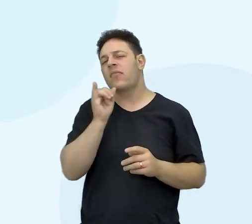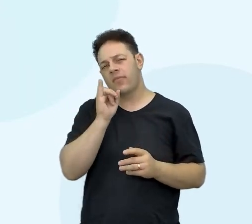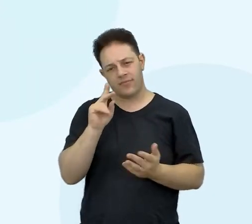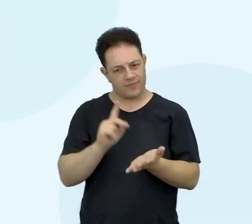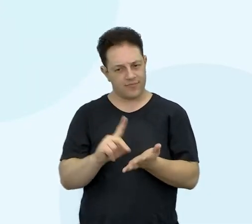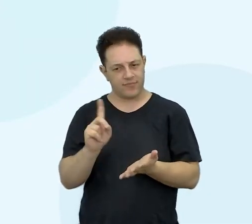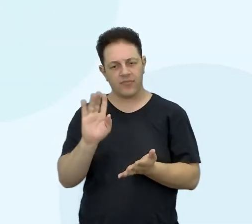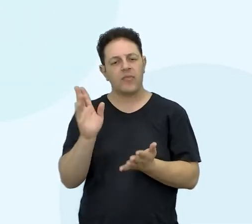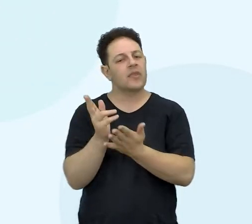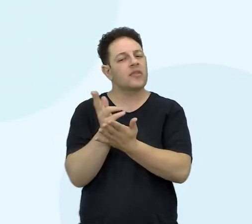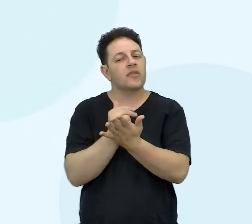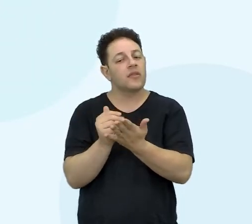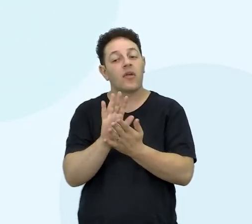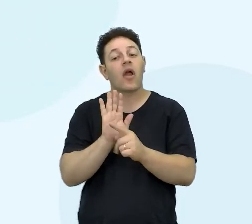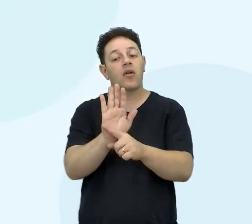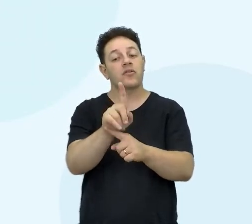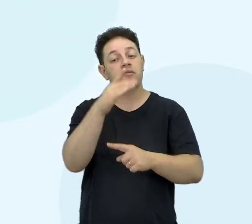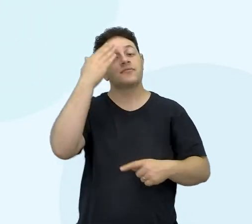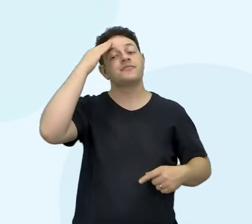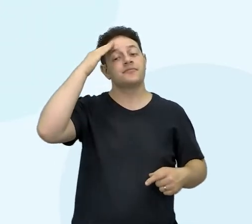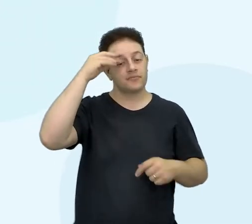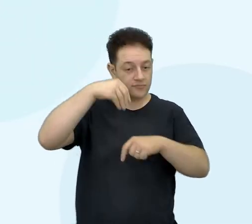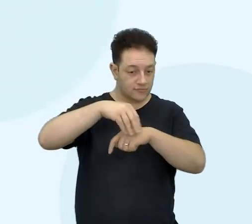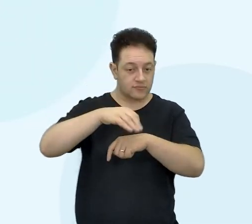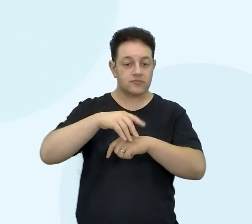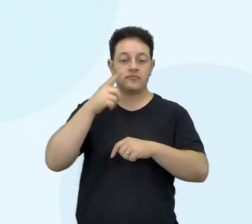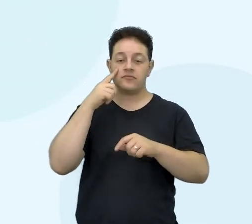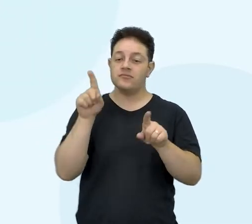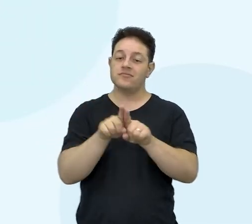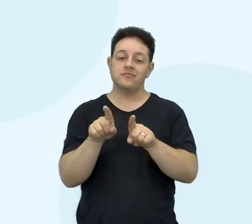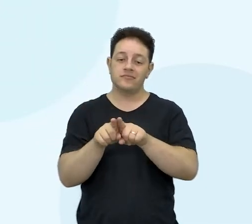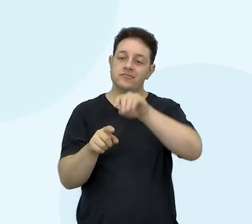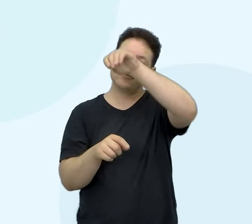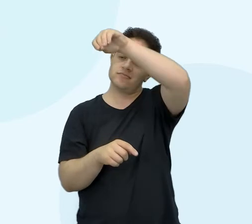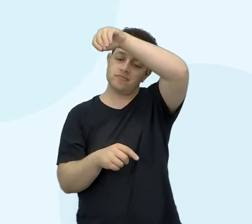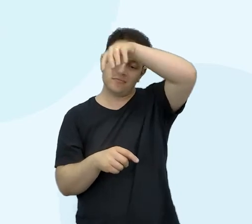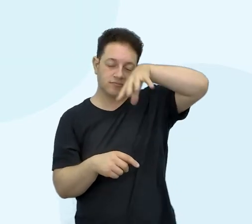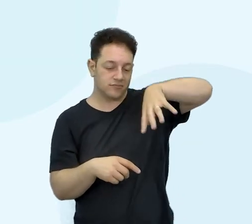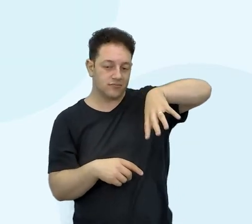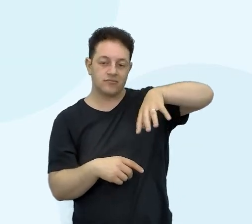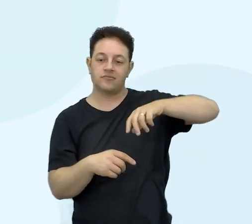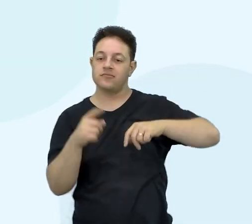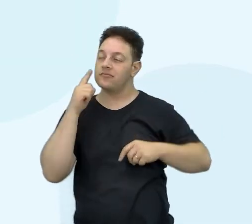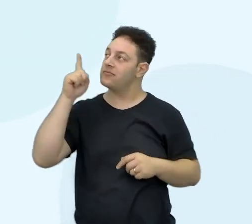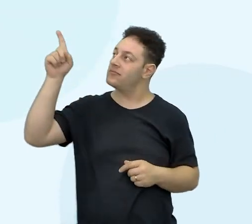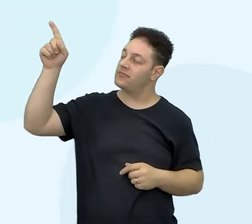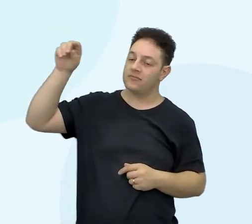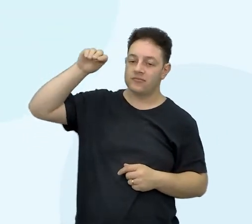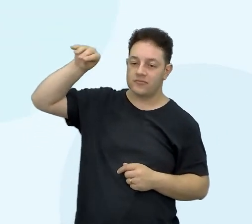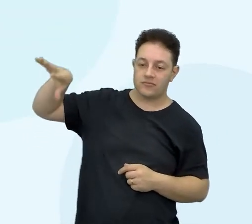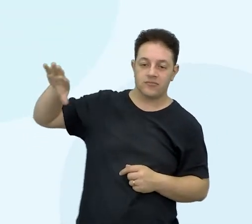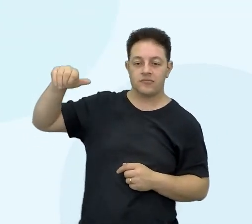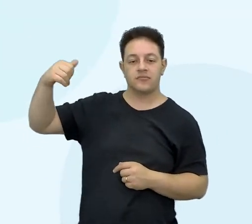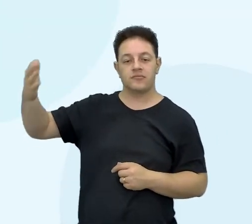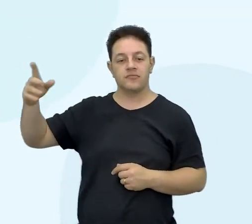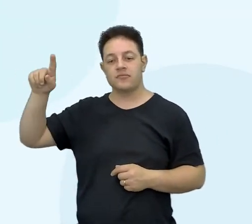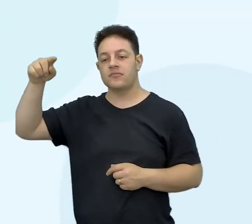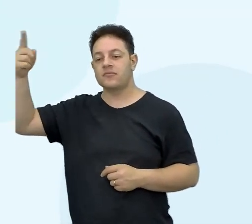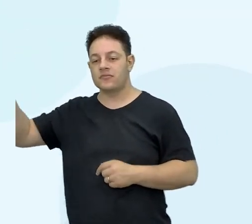desenho, só para você entender, é didático, e também vai ser diferente em relação a esse e esse aqui.